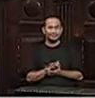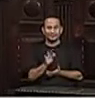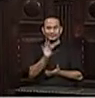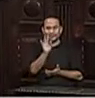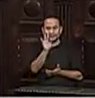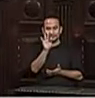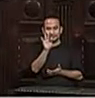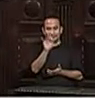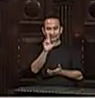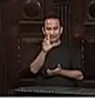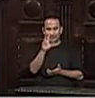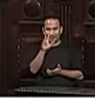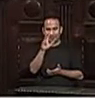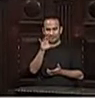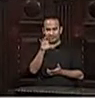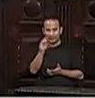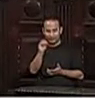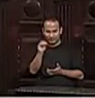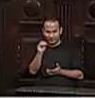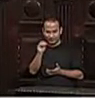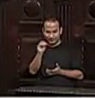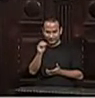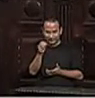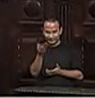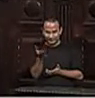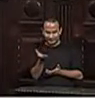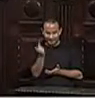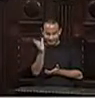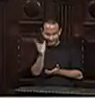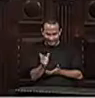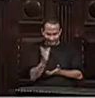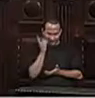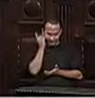Flávio Serafim. Deputado Flávio Serafim,